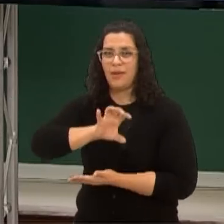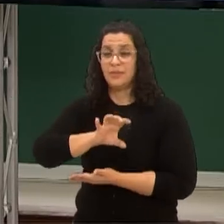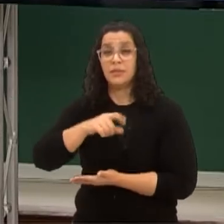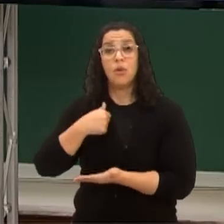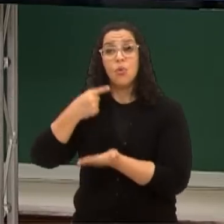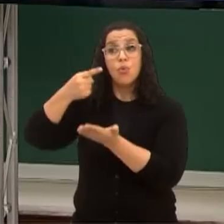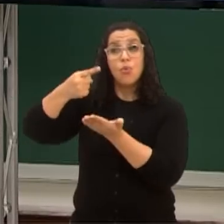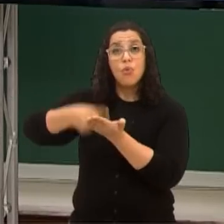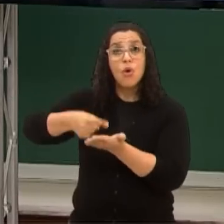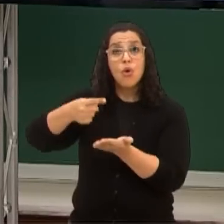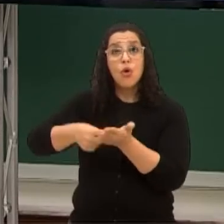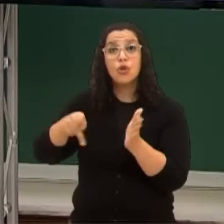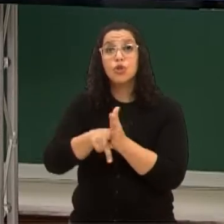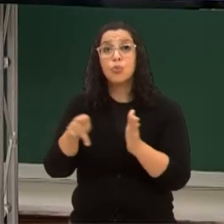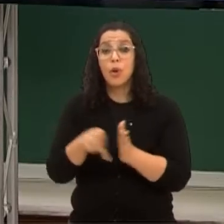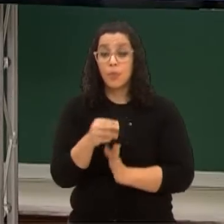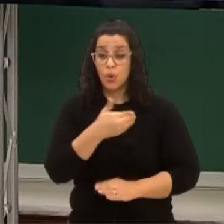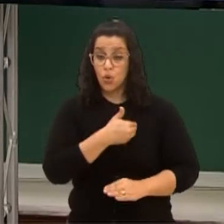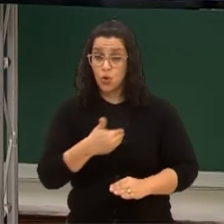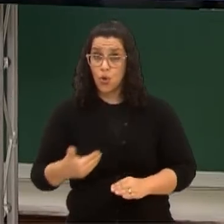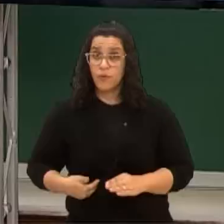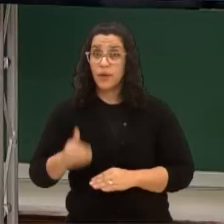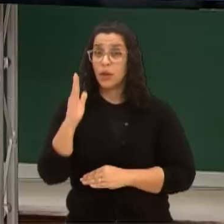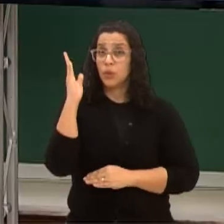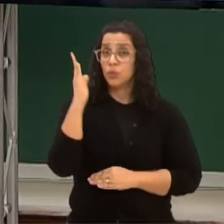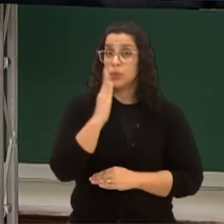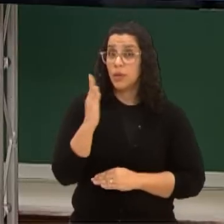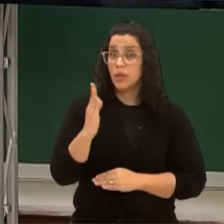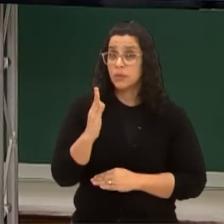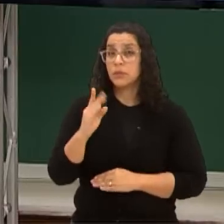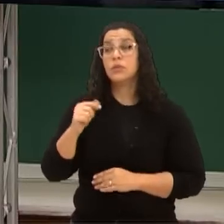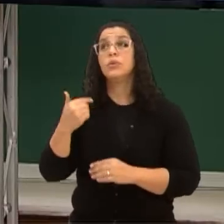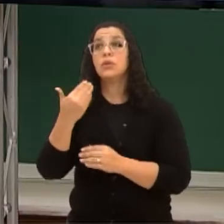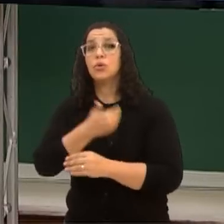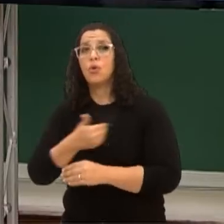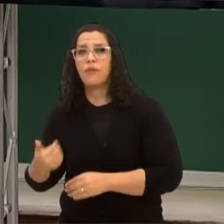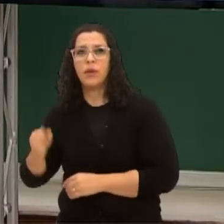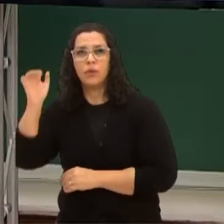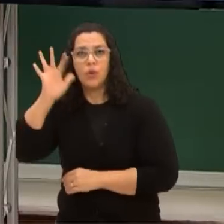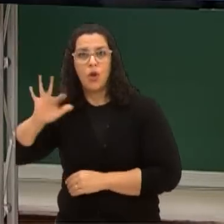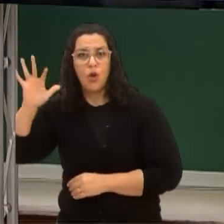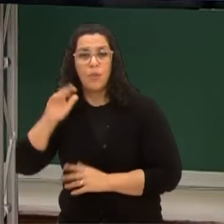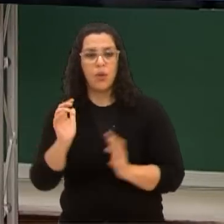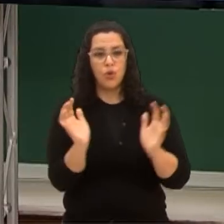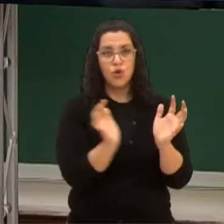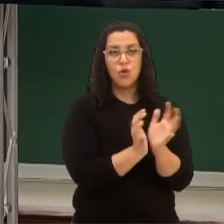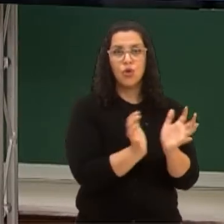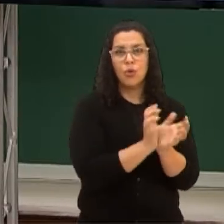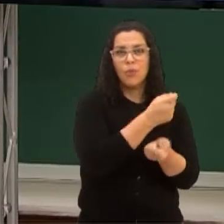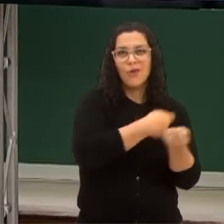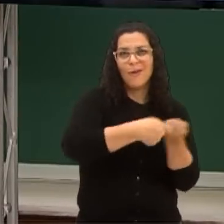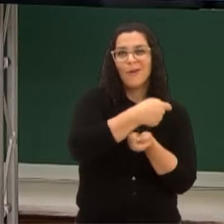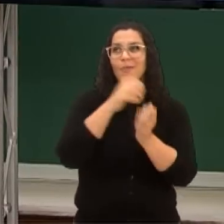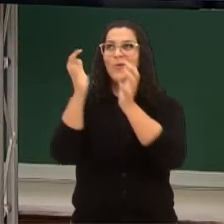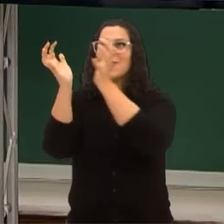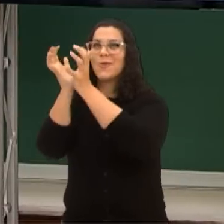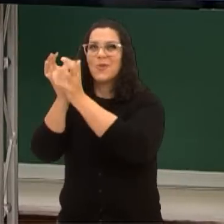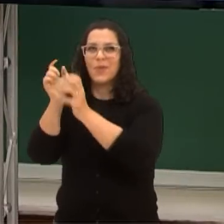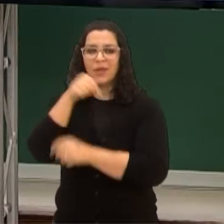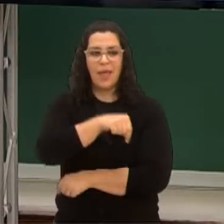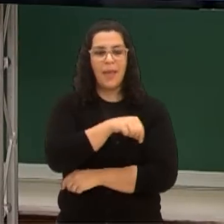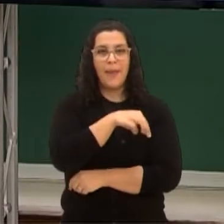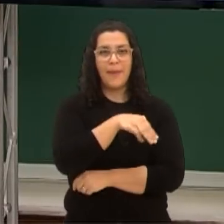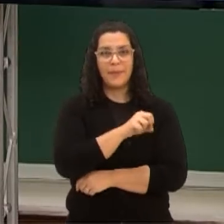acordo é feito entre governos ou, nesse caso, entre os blocos econômicos, facilita com toda certeza